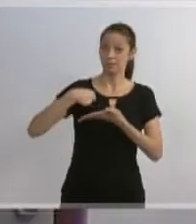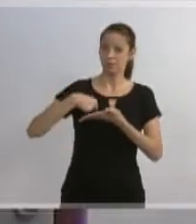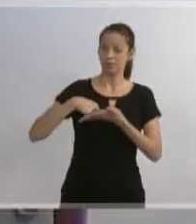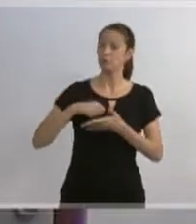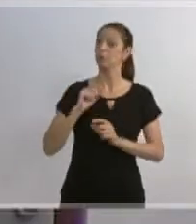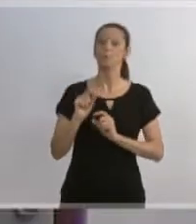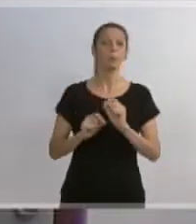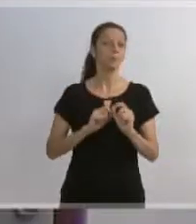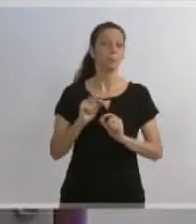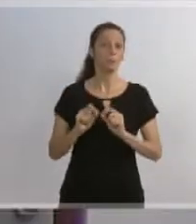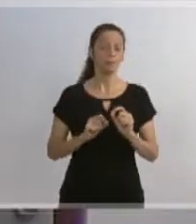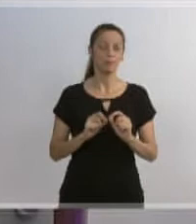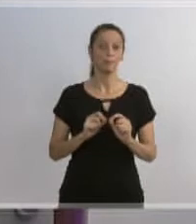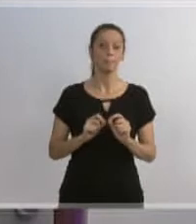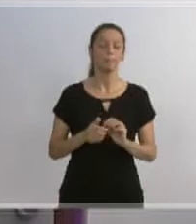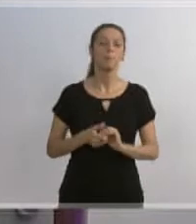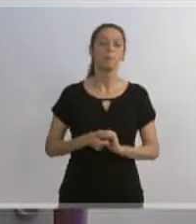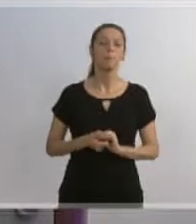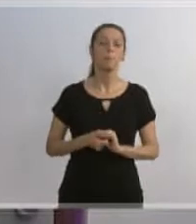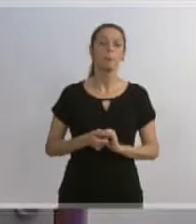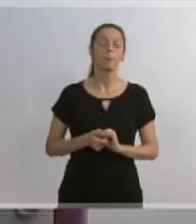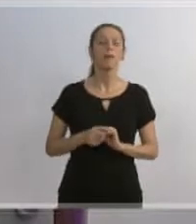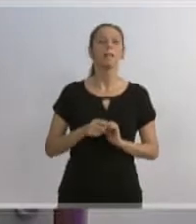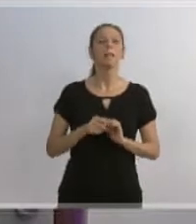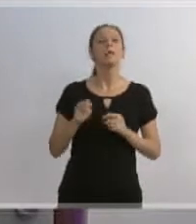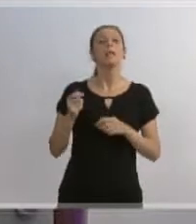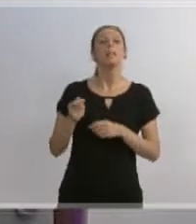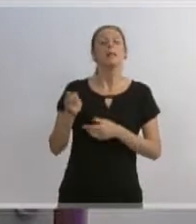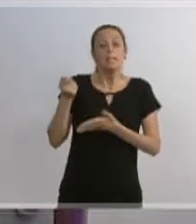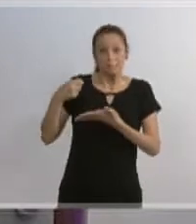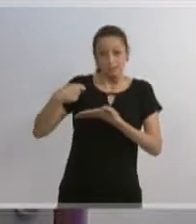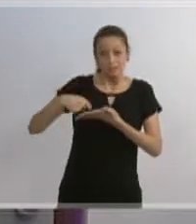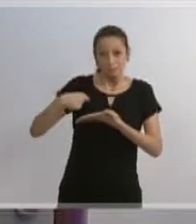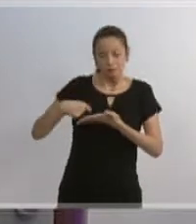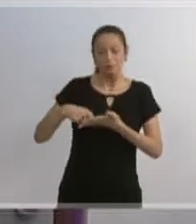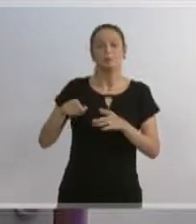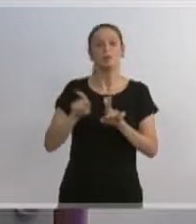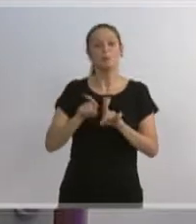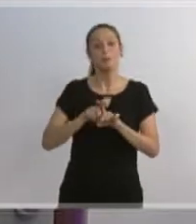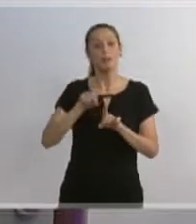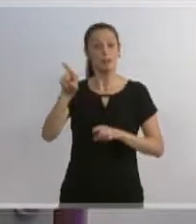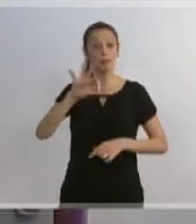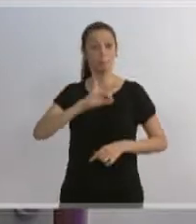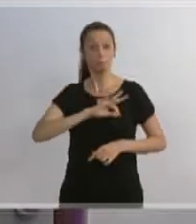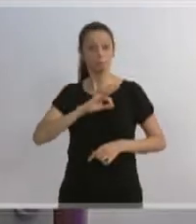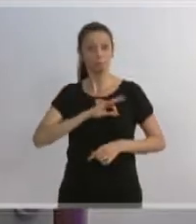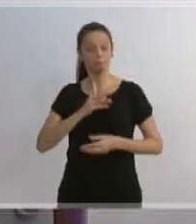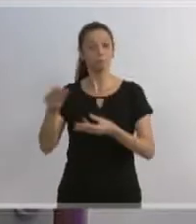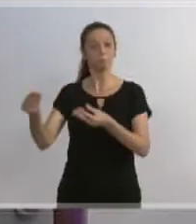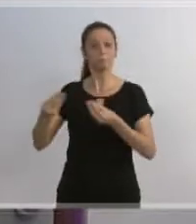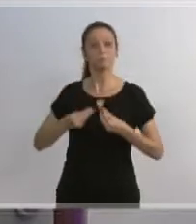certo? Na verdade, lá da Polícia Militar tem que pegar o boletim de ocorrência, tá? Da